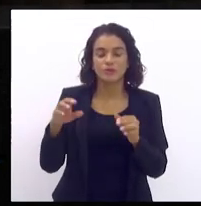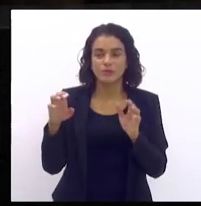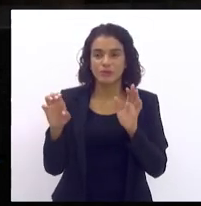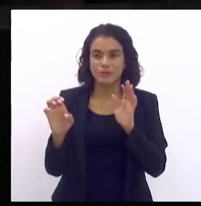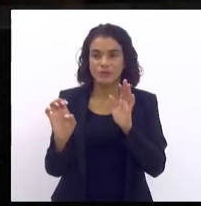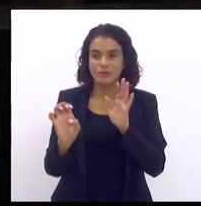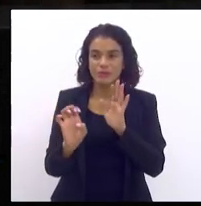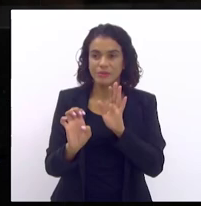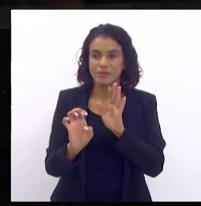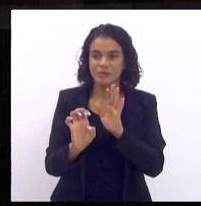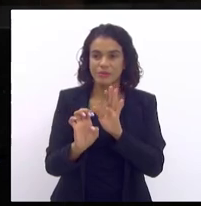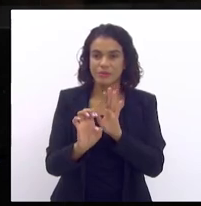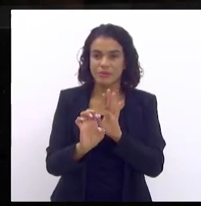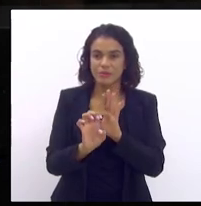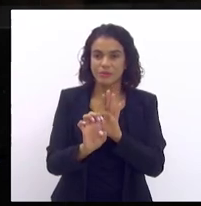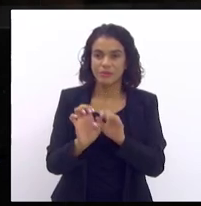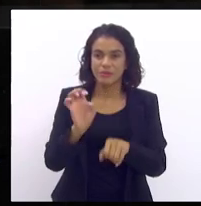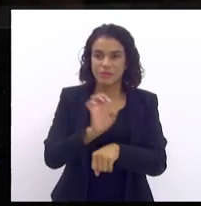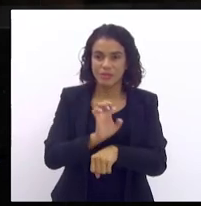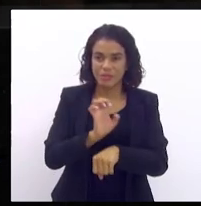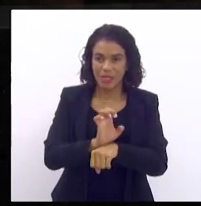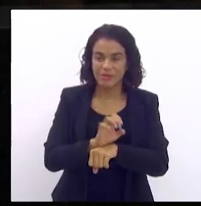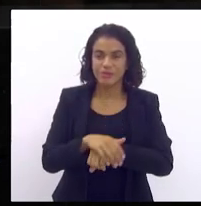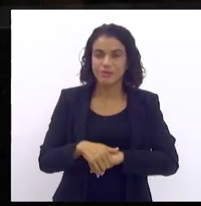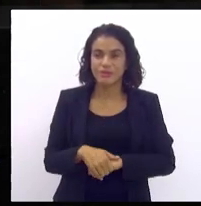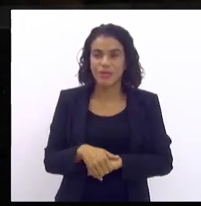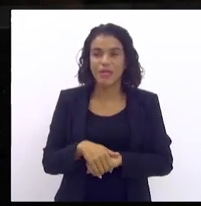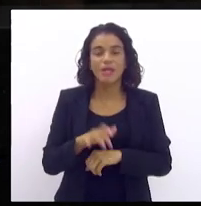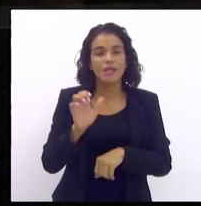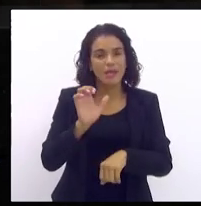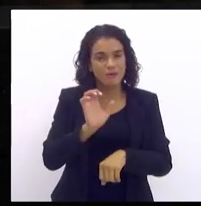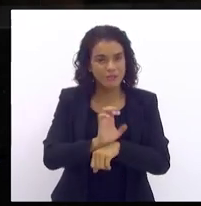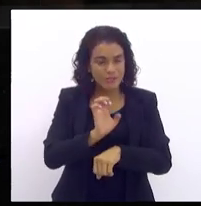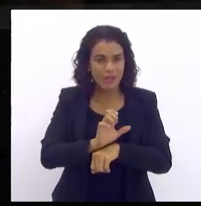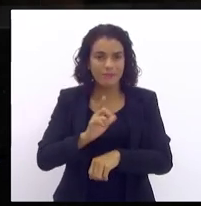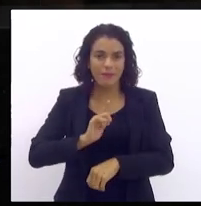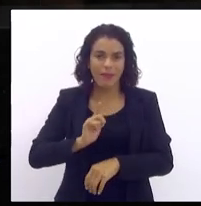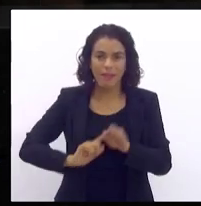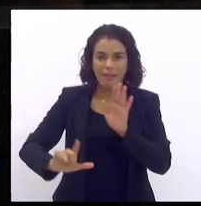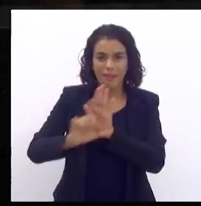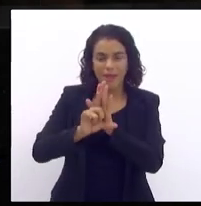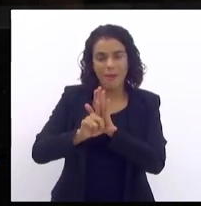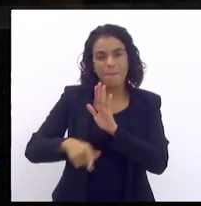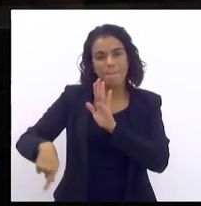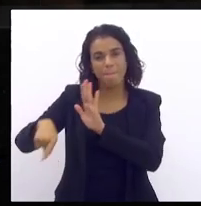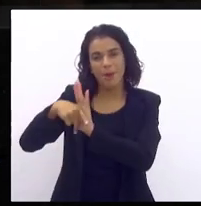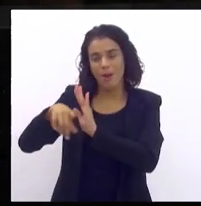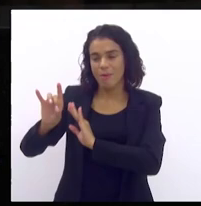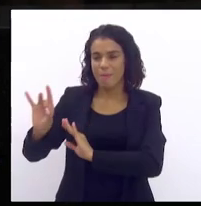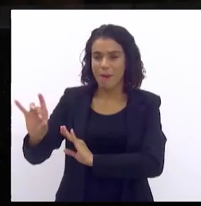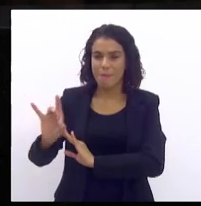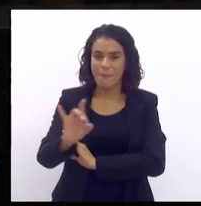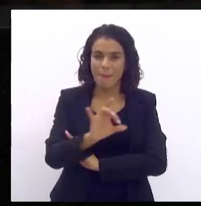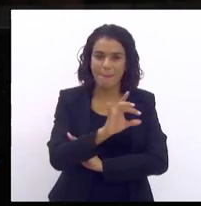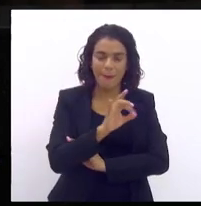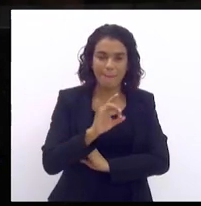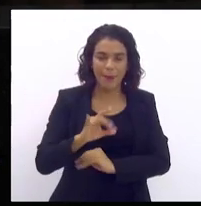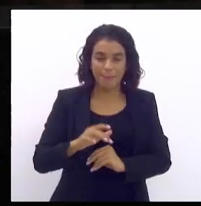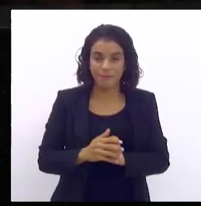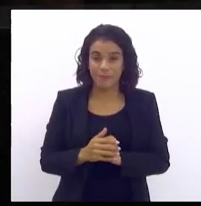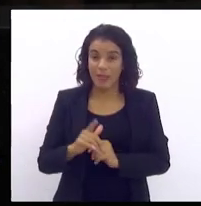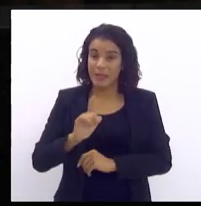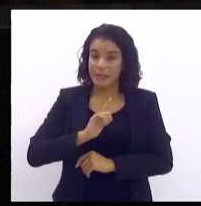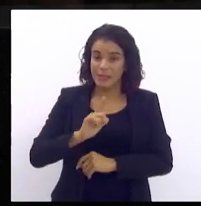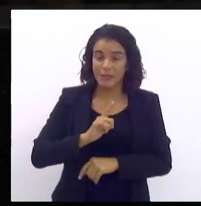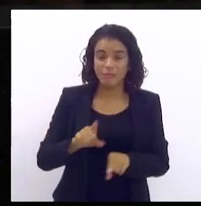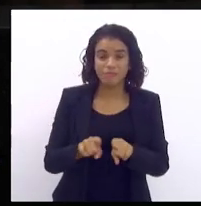federados. E cada estado tem sua lei própria do ICMS. como temos